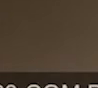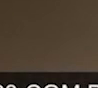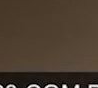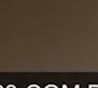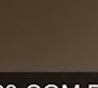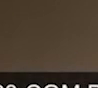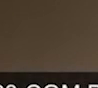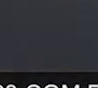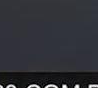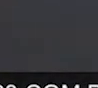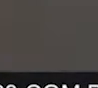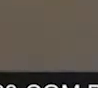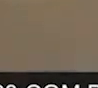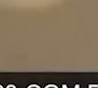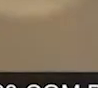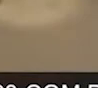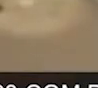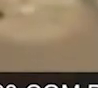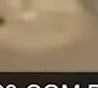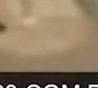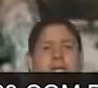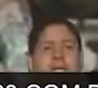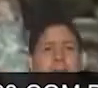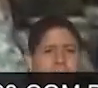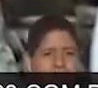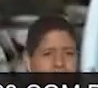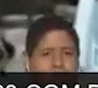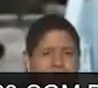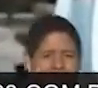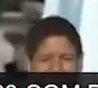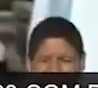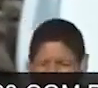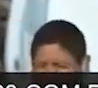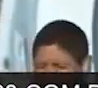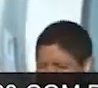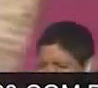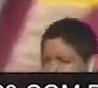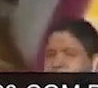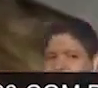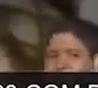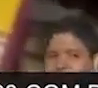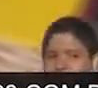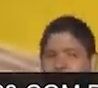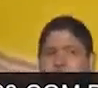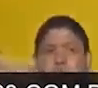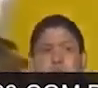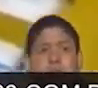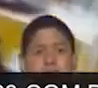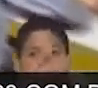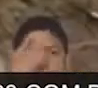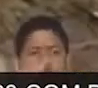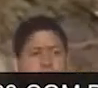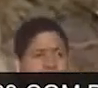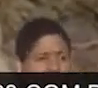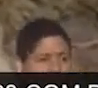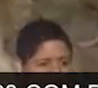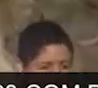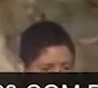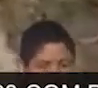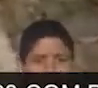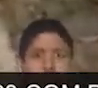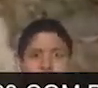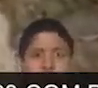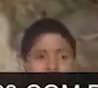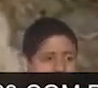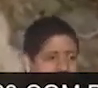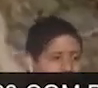esta tempestade. Em Ilhabela, um rastro de destruição. Os moradores ficaram ilhados, o abastecimento de água